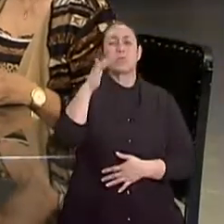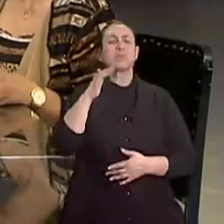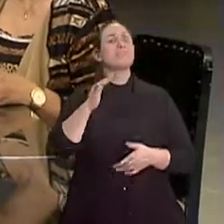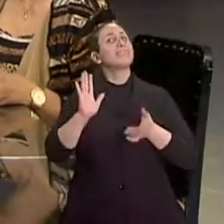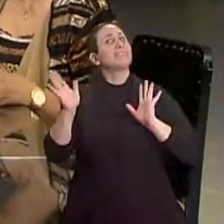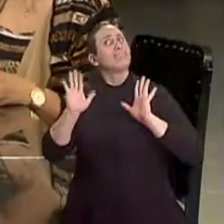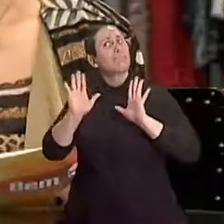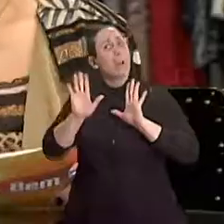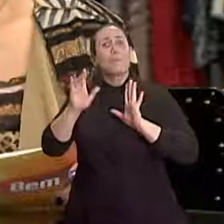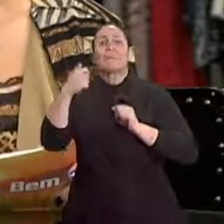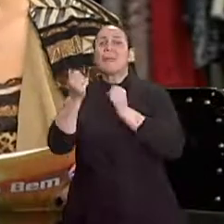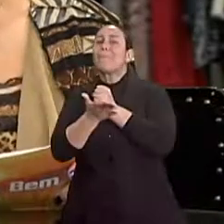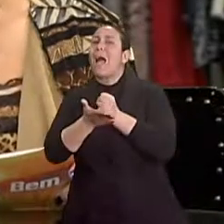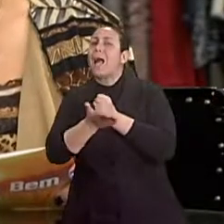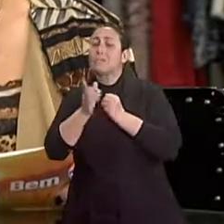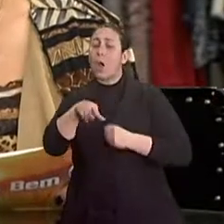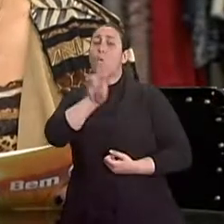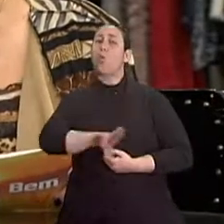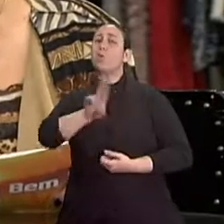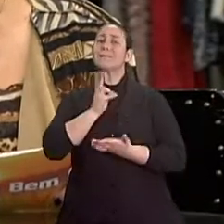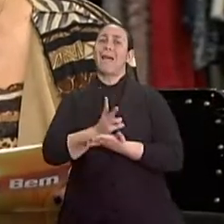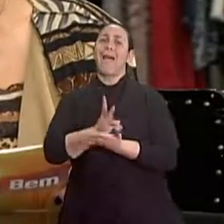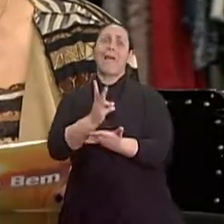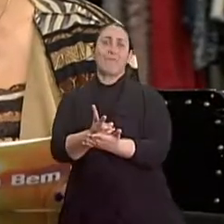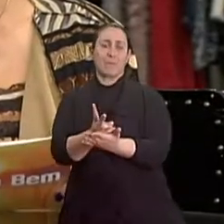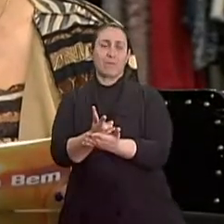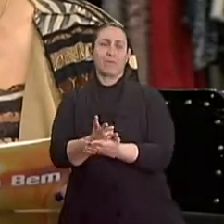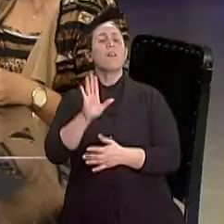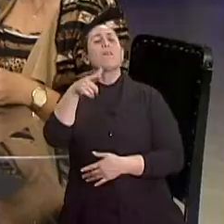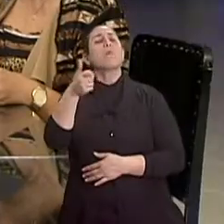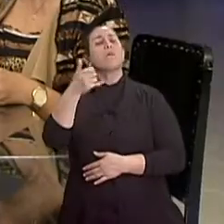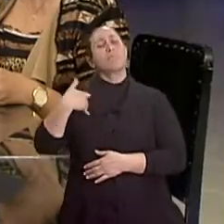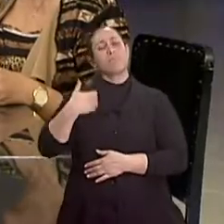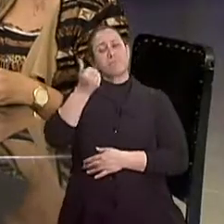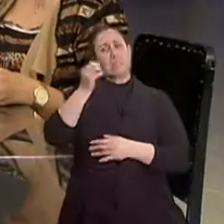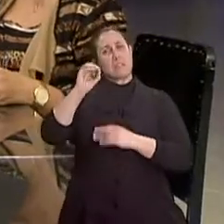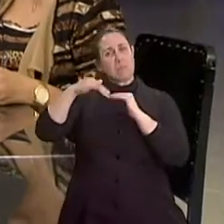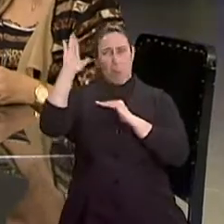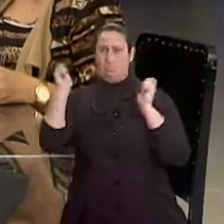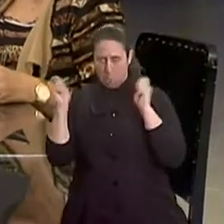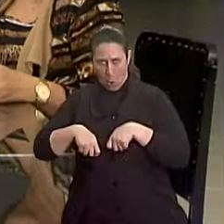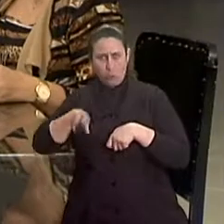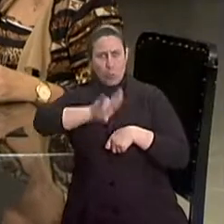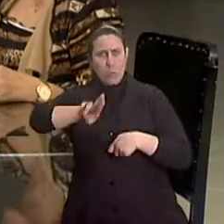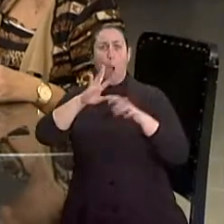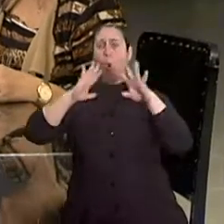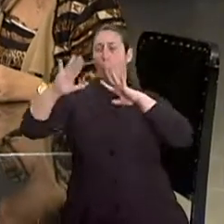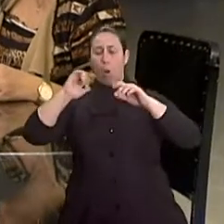comprar básicos. E essa mistura de cores, para quem tem mais de 60, pode ser usada? Pode. Olha,